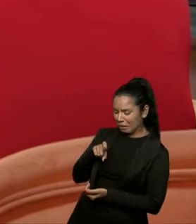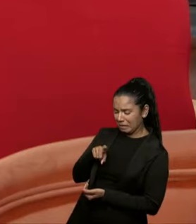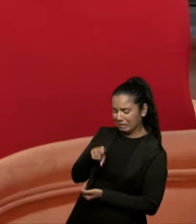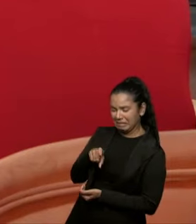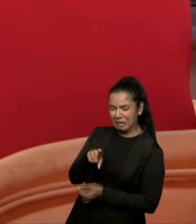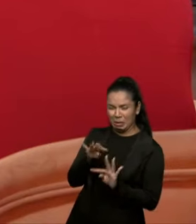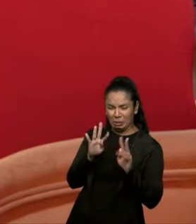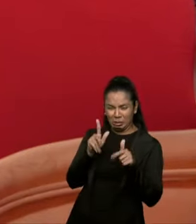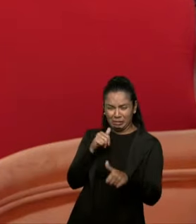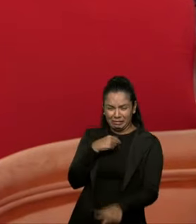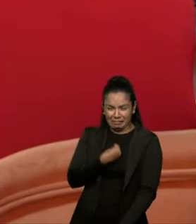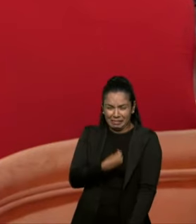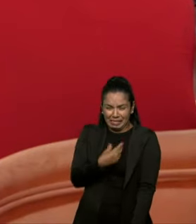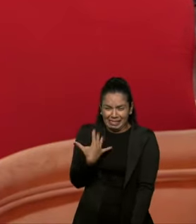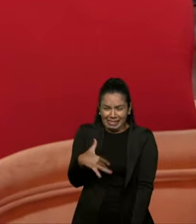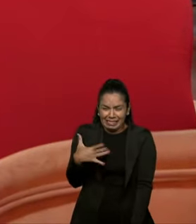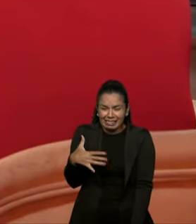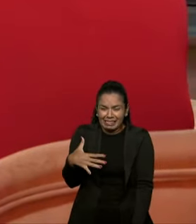mete, tá tudo vivinha.